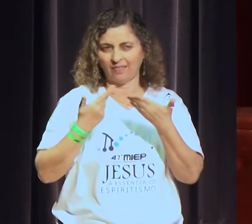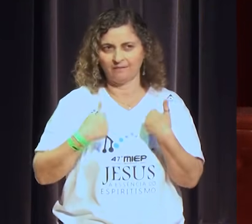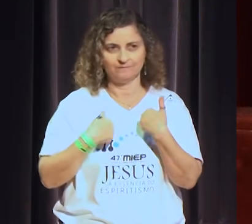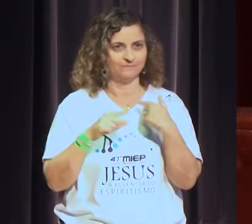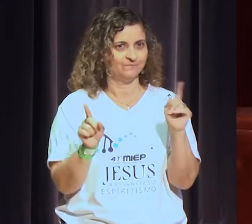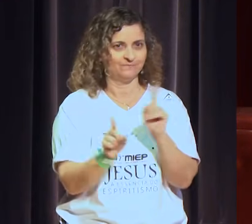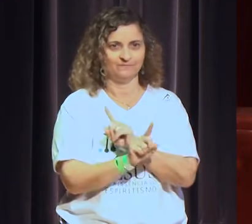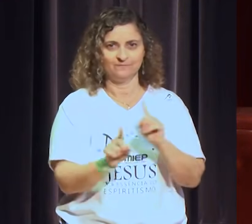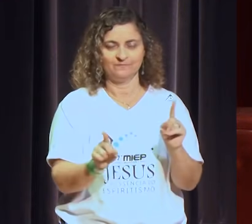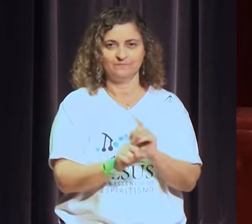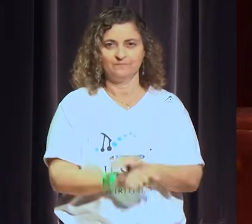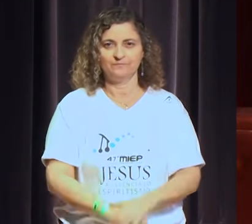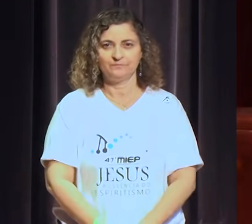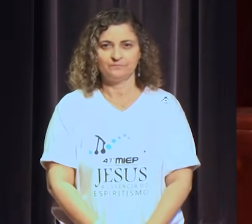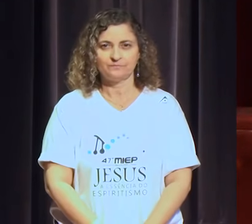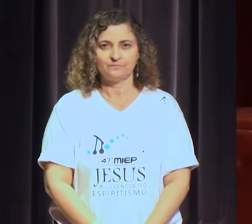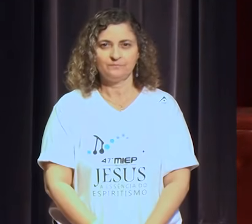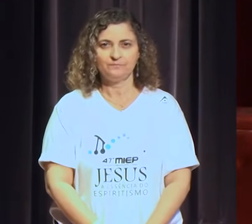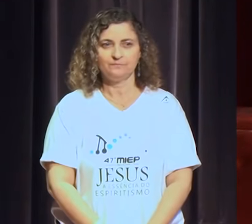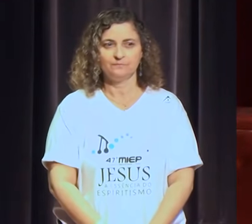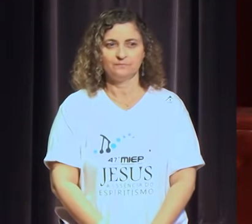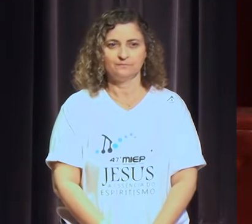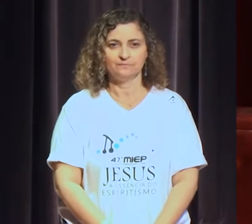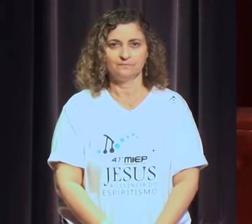Não vale.